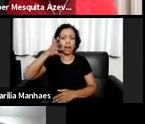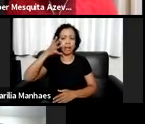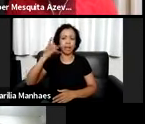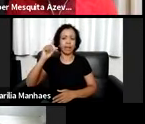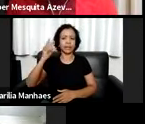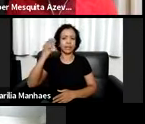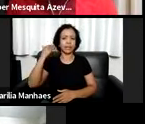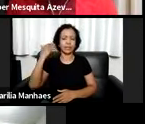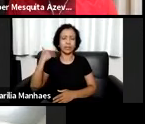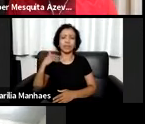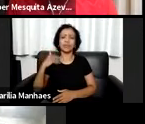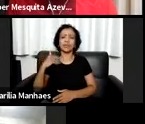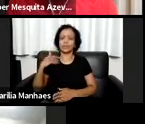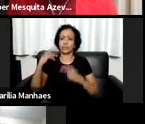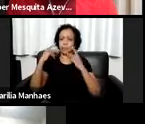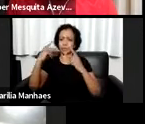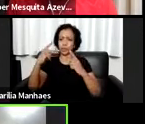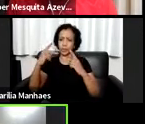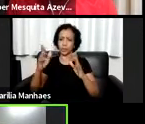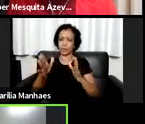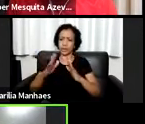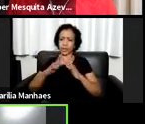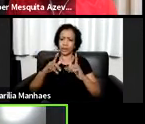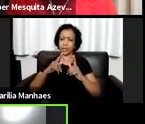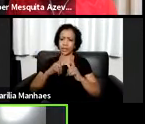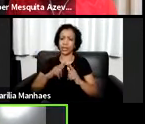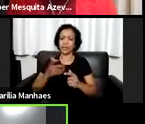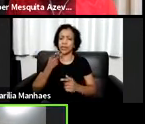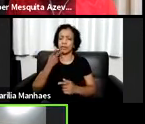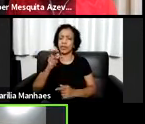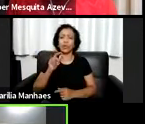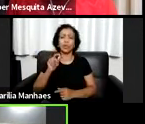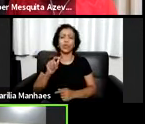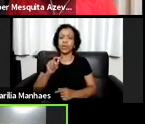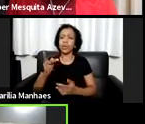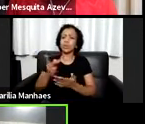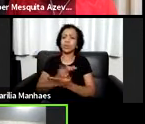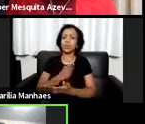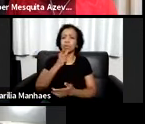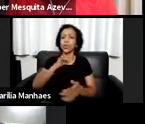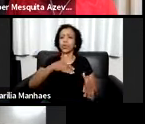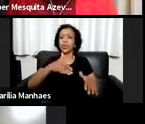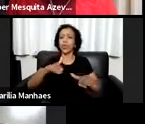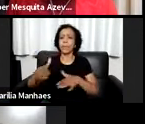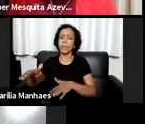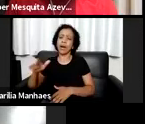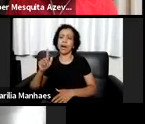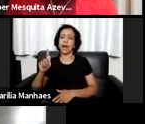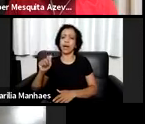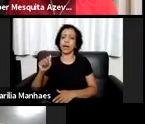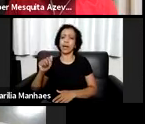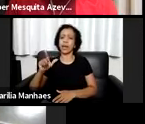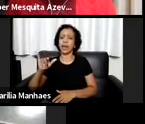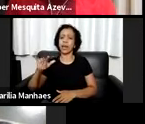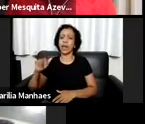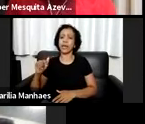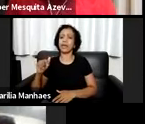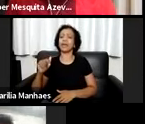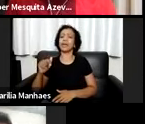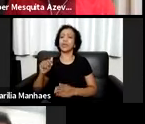texto da travessia do Mar da Galileia, quando os discípulos enfrentam uma